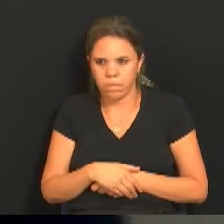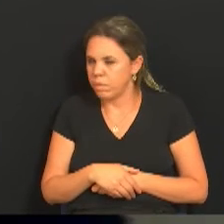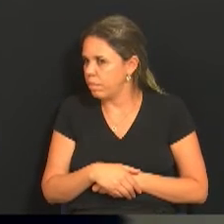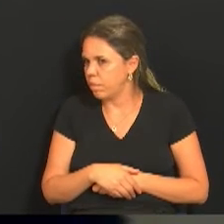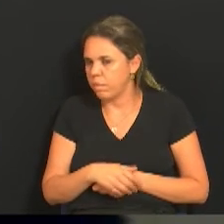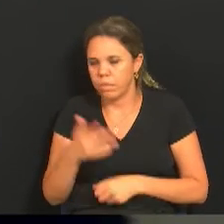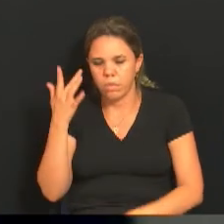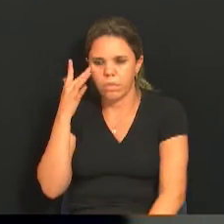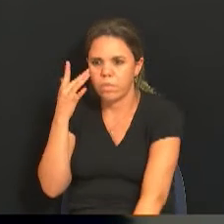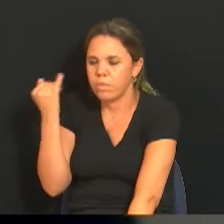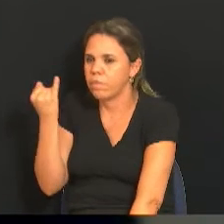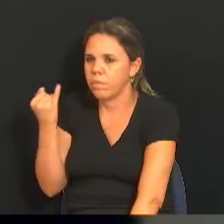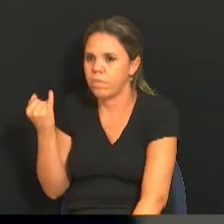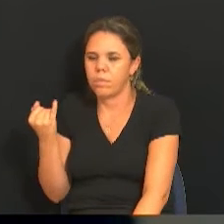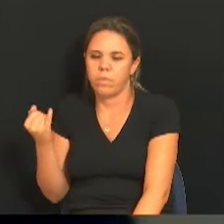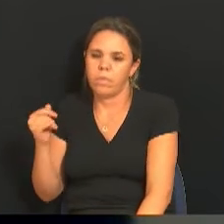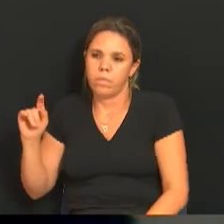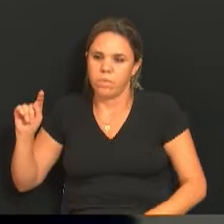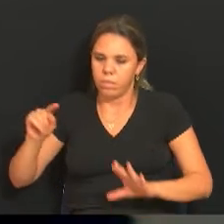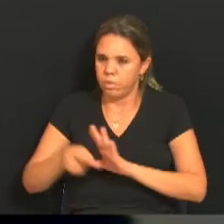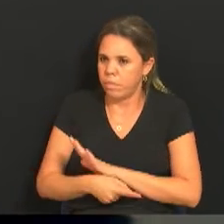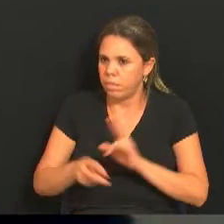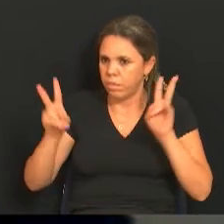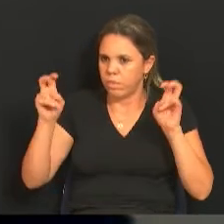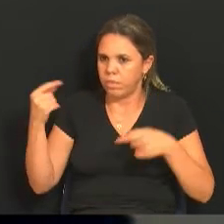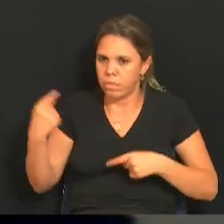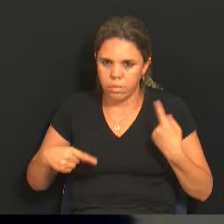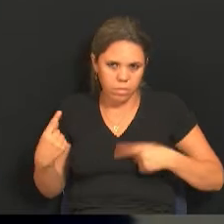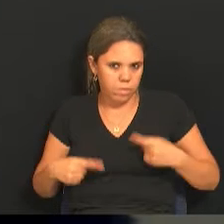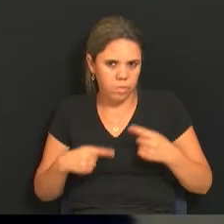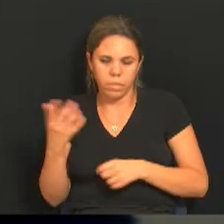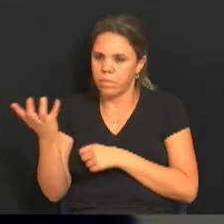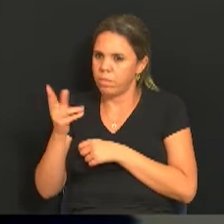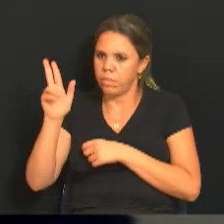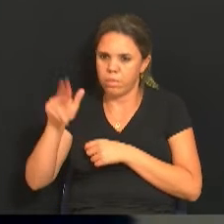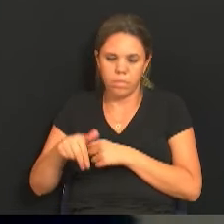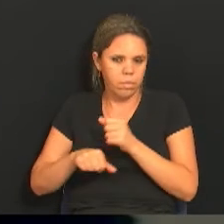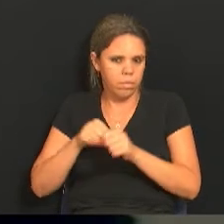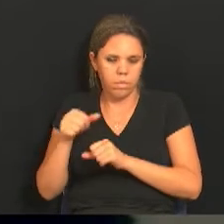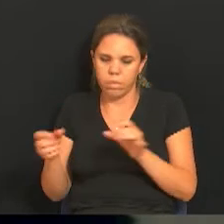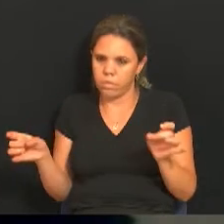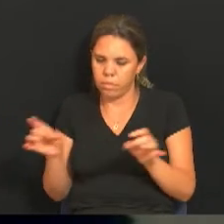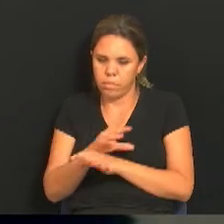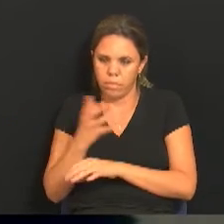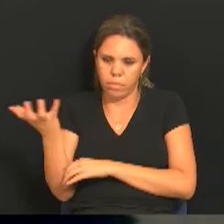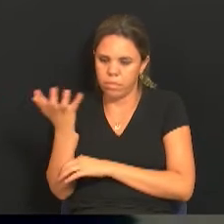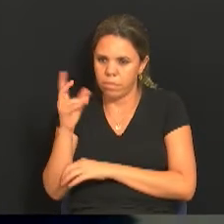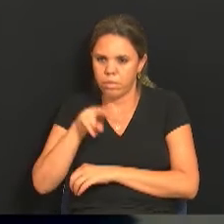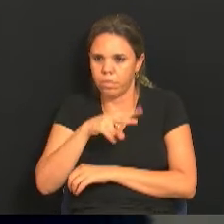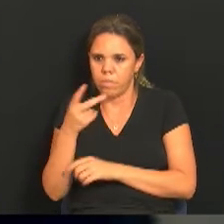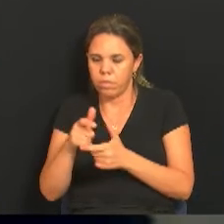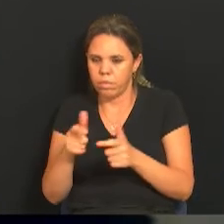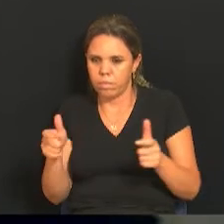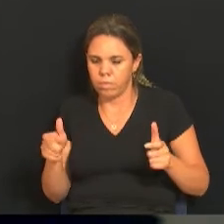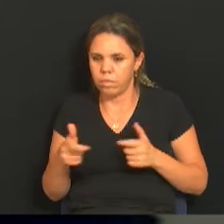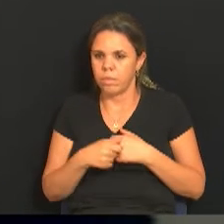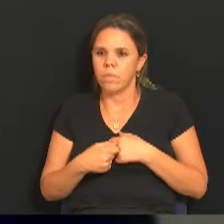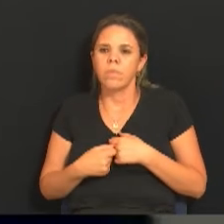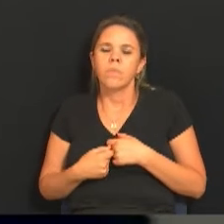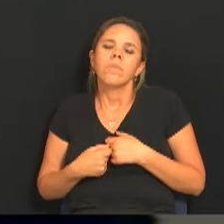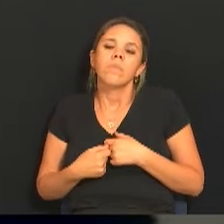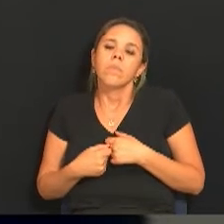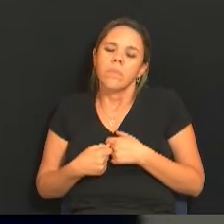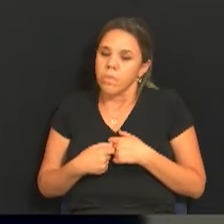é importante aprofundar, porque a população de rua ela não vai acabar, é justamente o contrário. A gente tem observado, não só